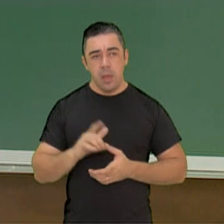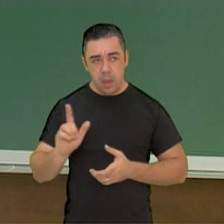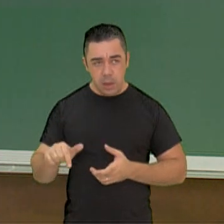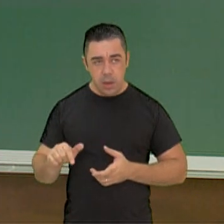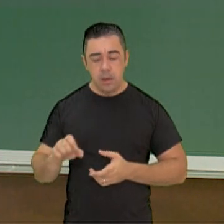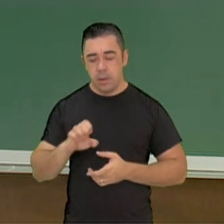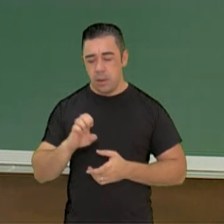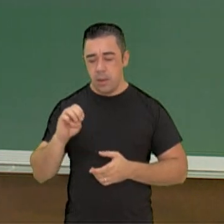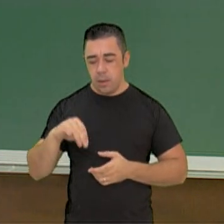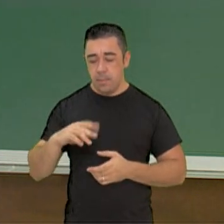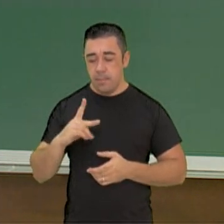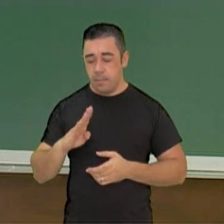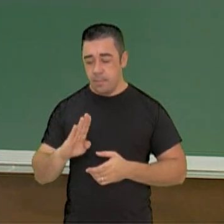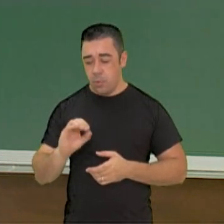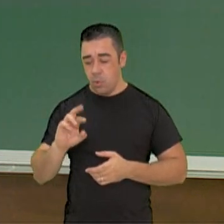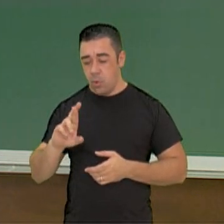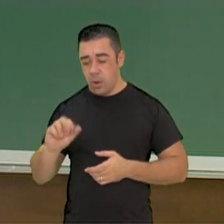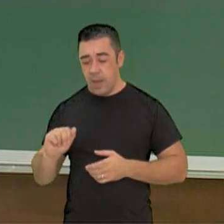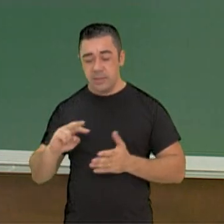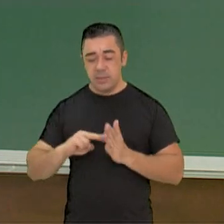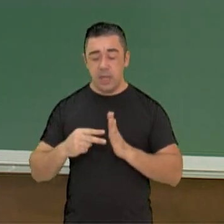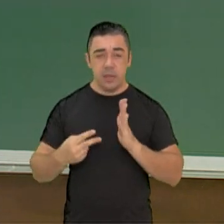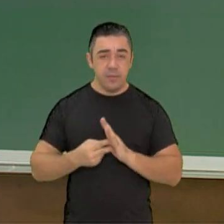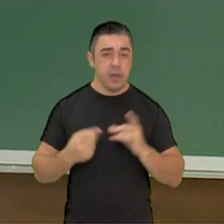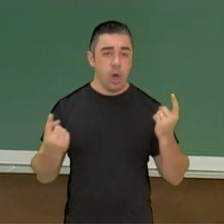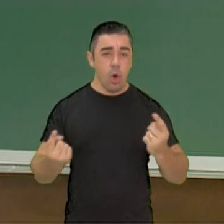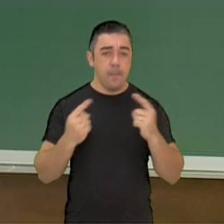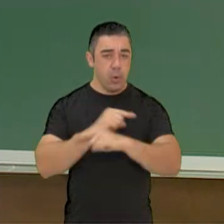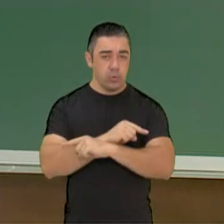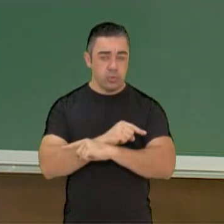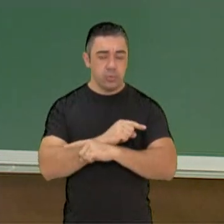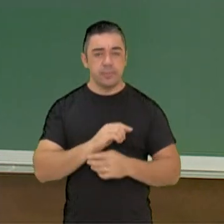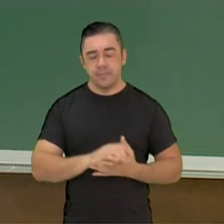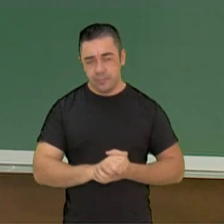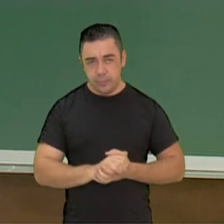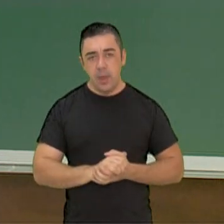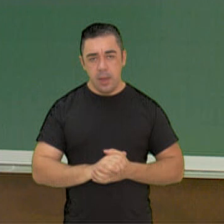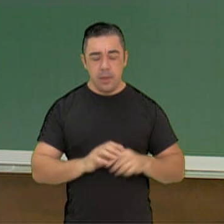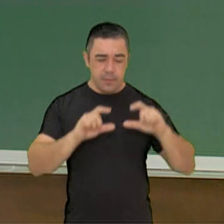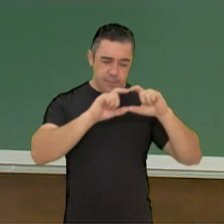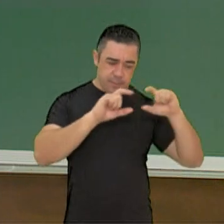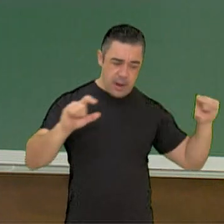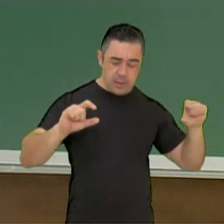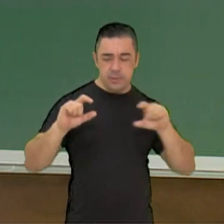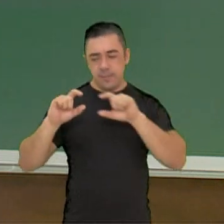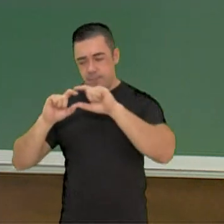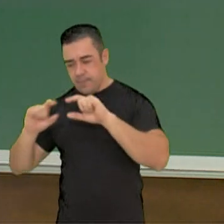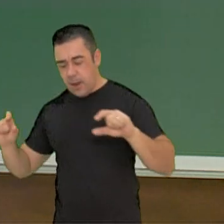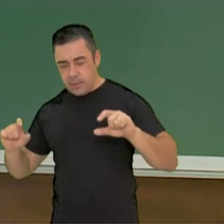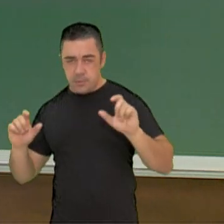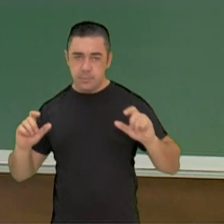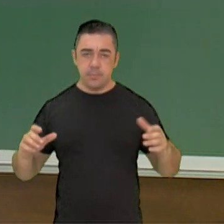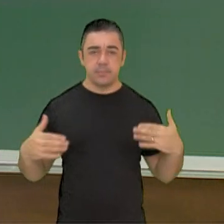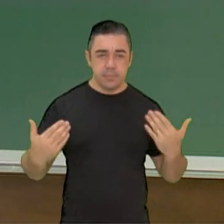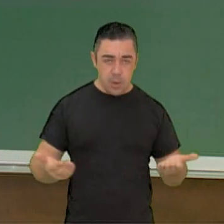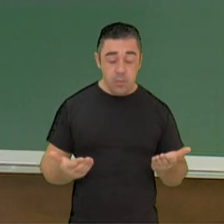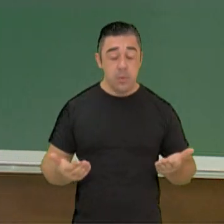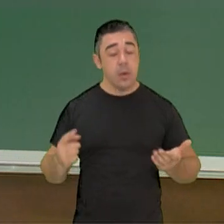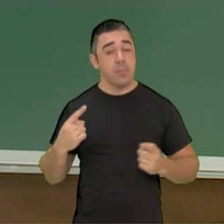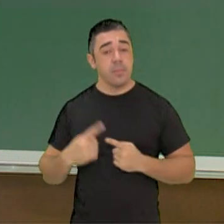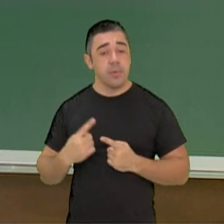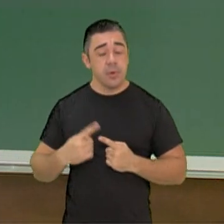conjunção embora, traz a ideia de oposição entre as orações relacionadas. Isso